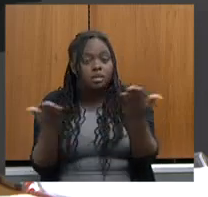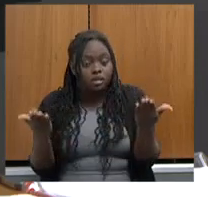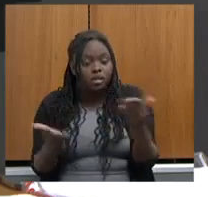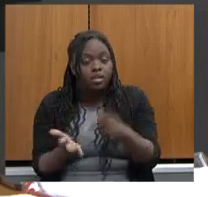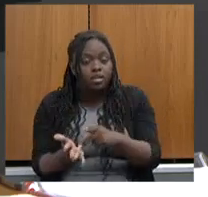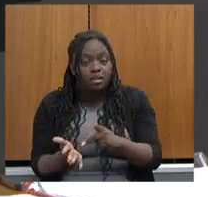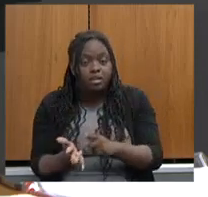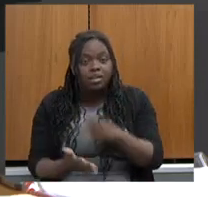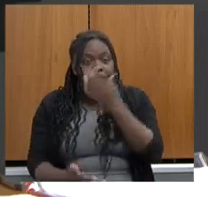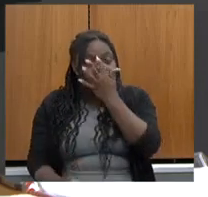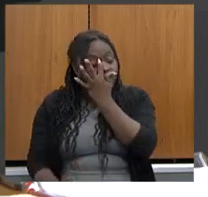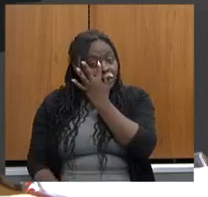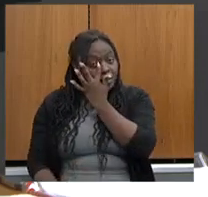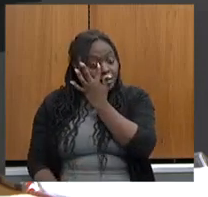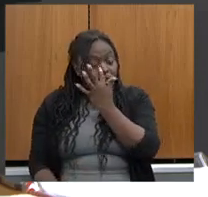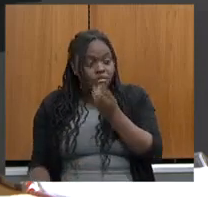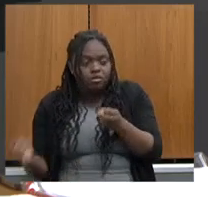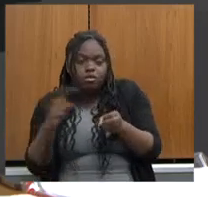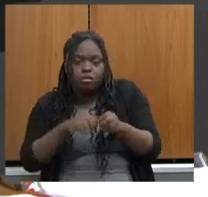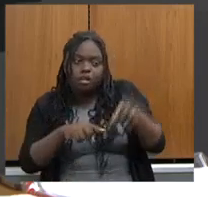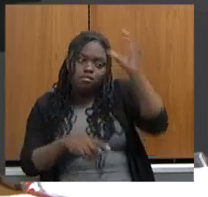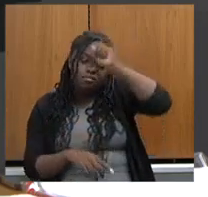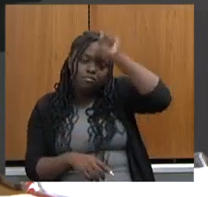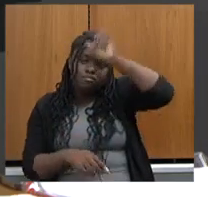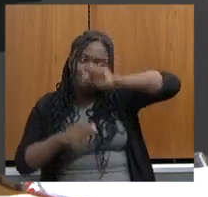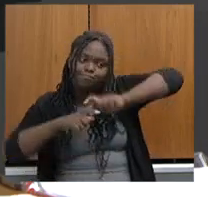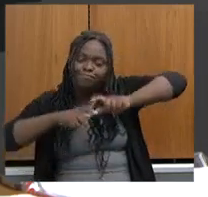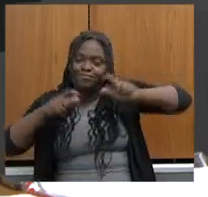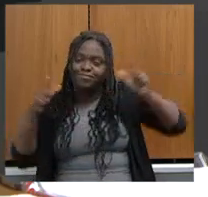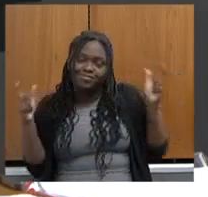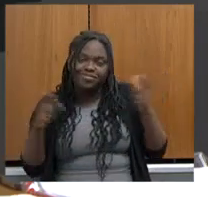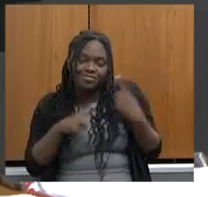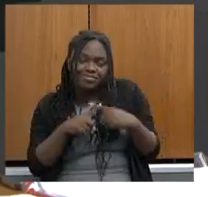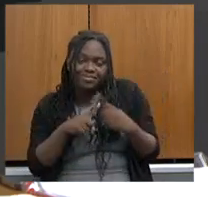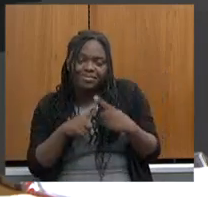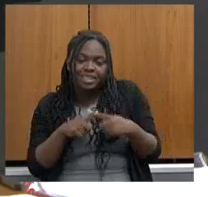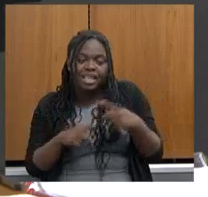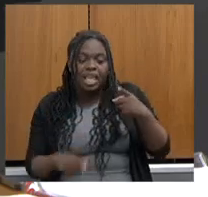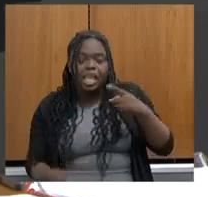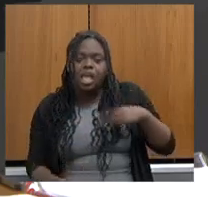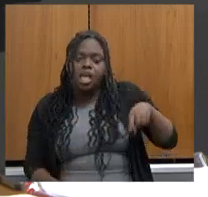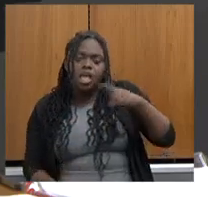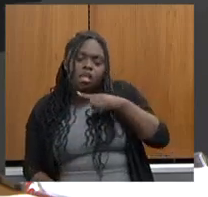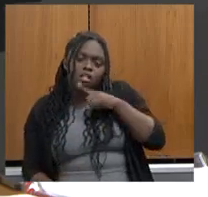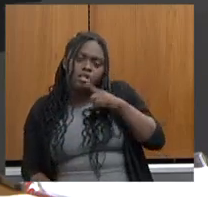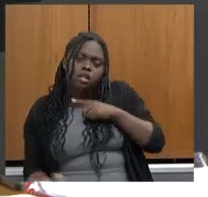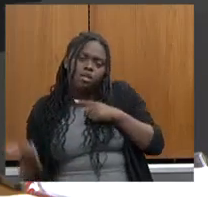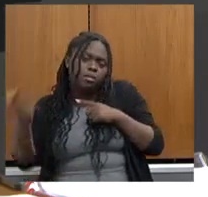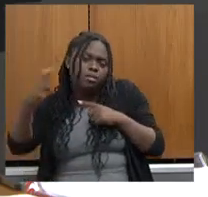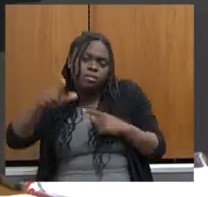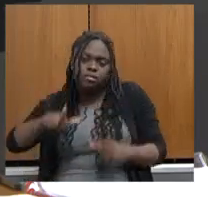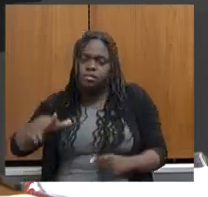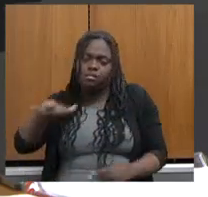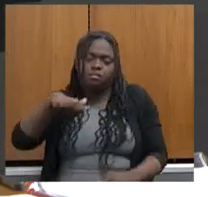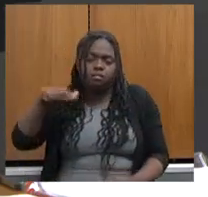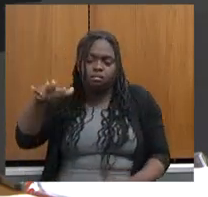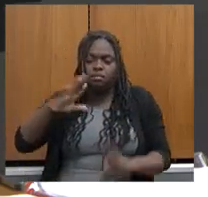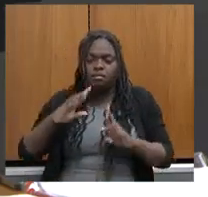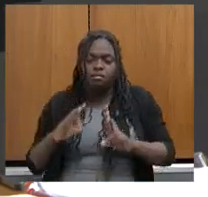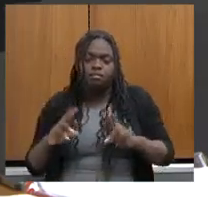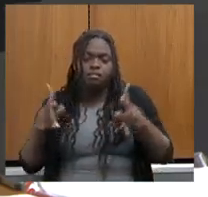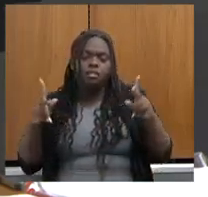voltar com a lição muito grande né porque eles têm outro expertise não é diferente